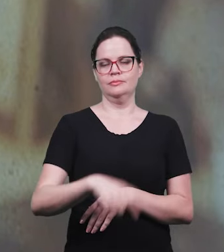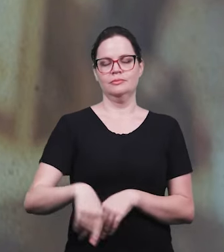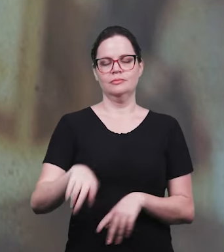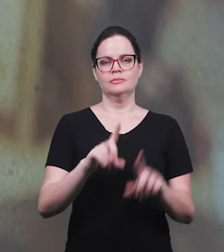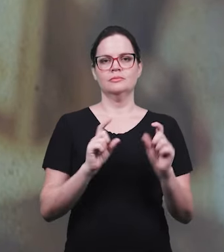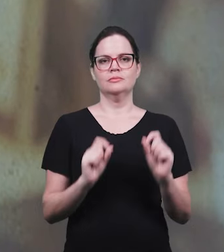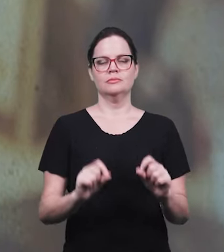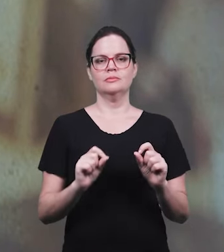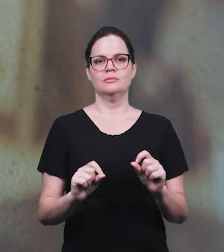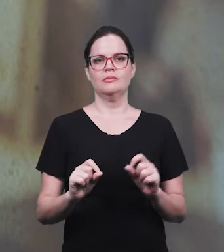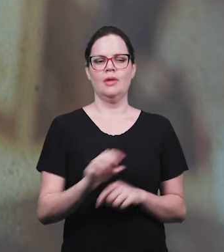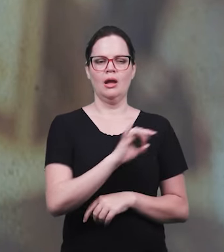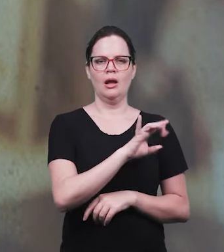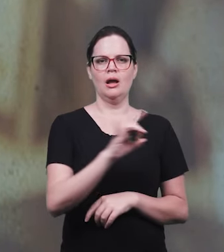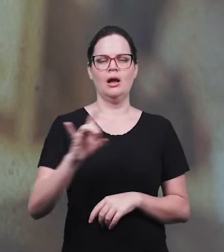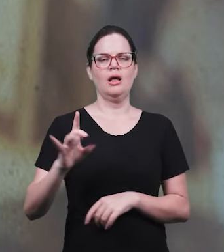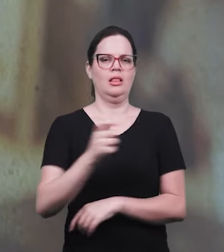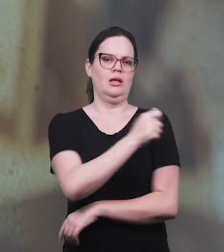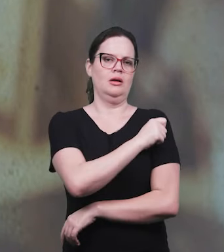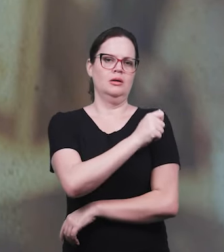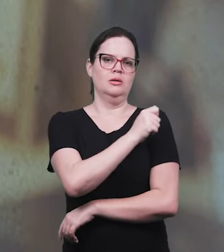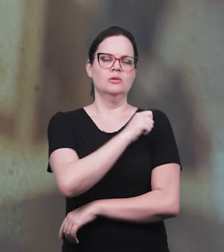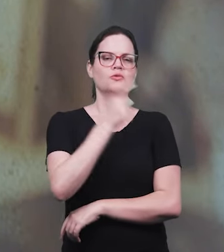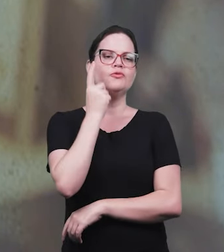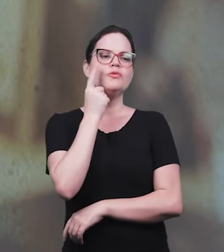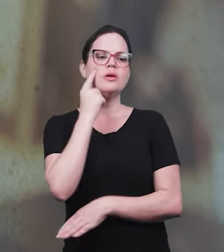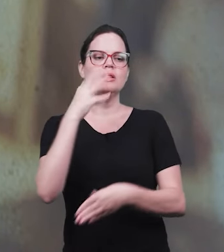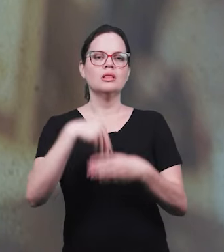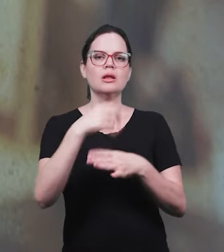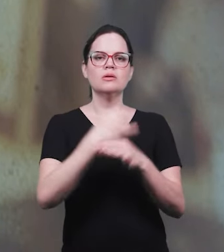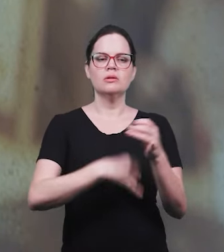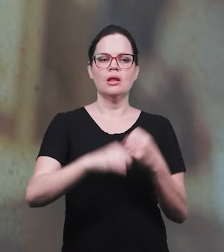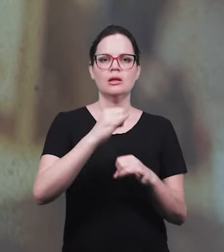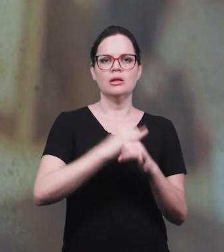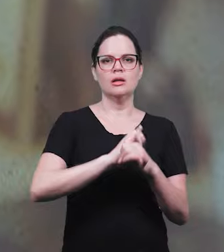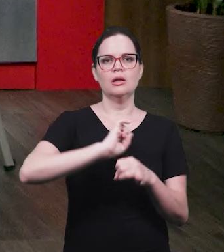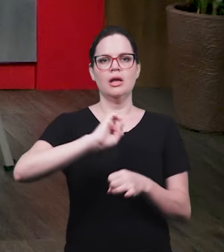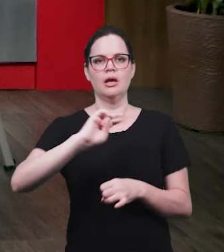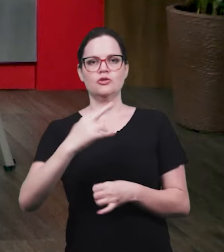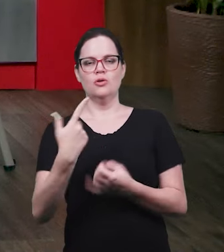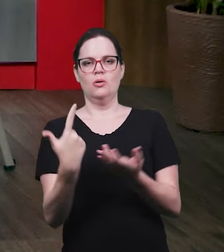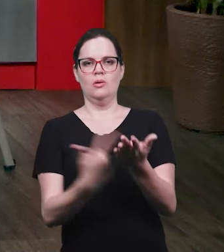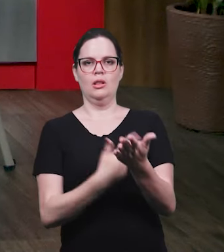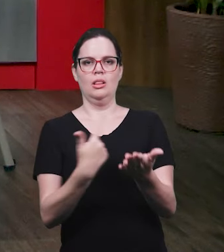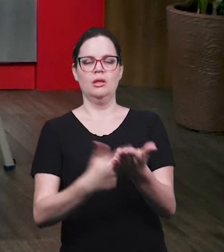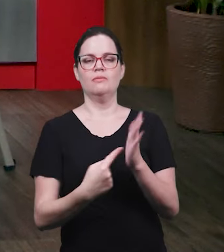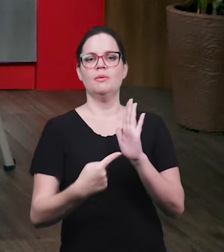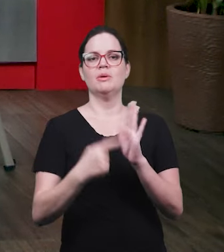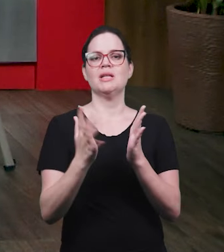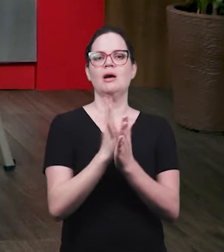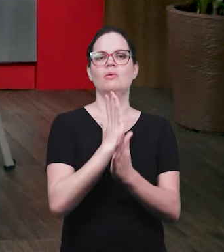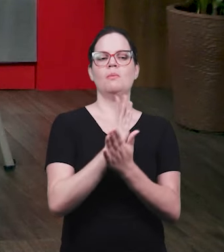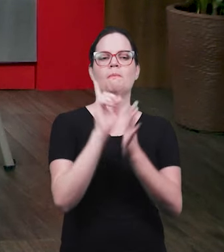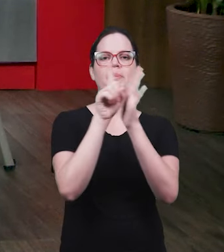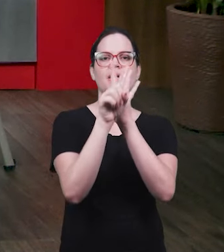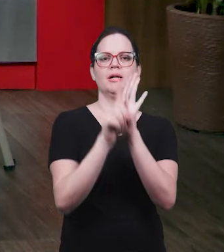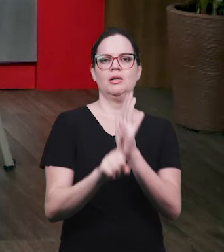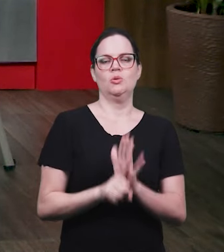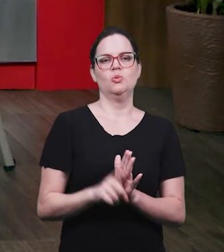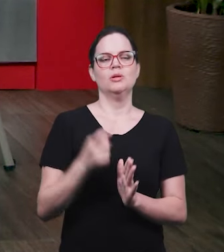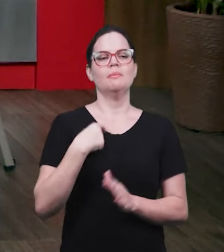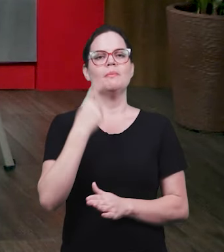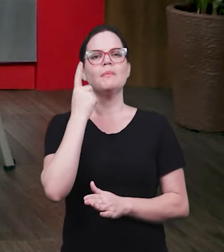agora é que o aluno procure na internet ou procure livros com simulados, questões práticas, porque